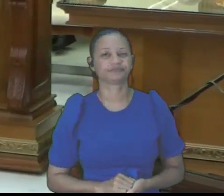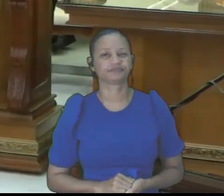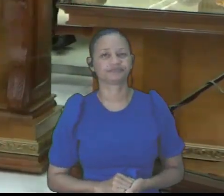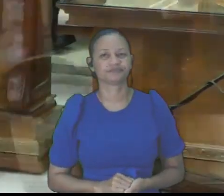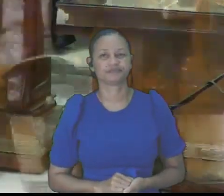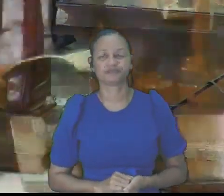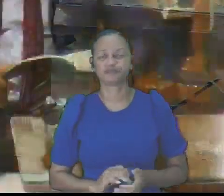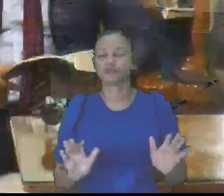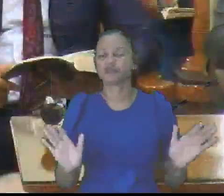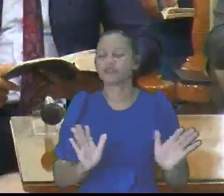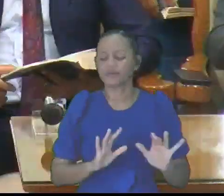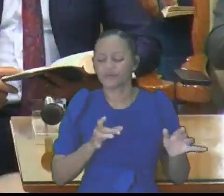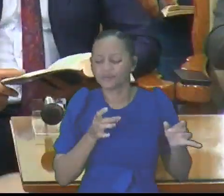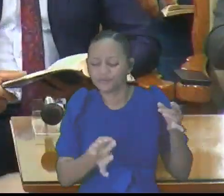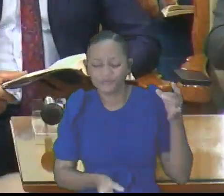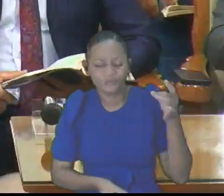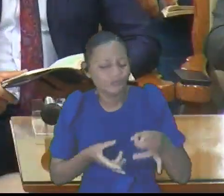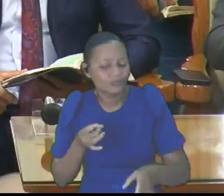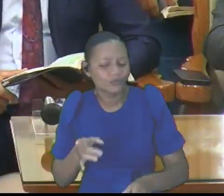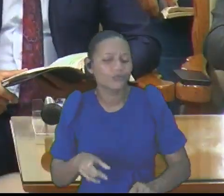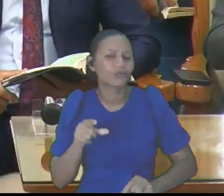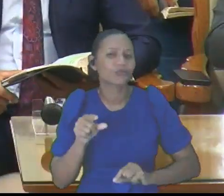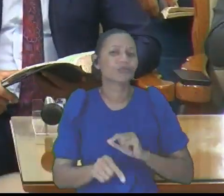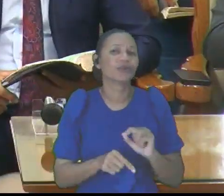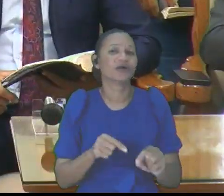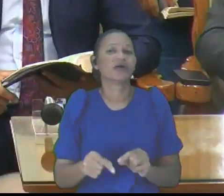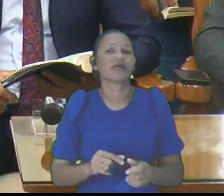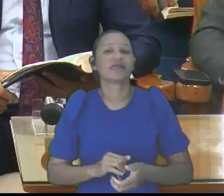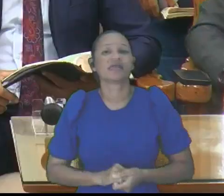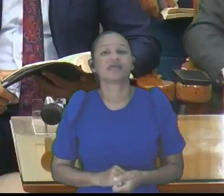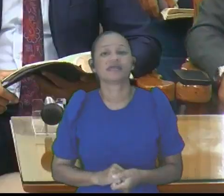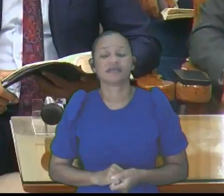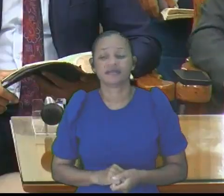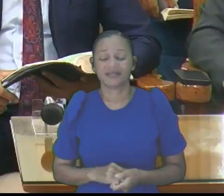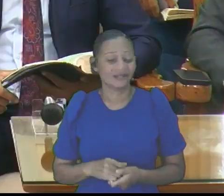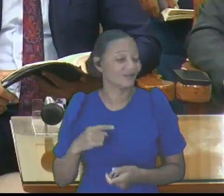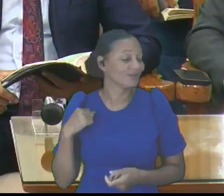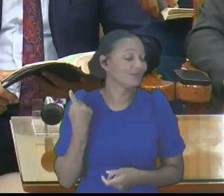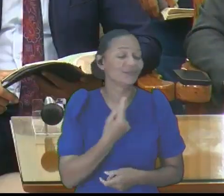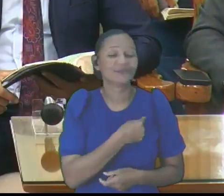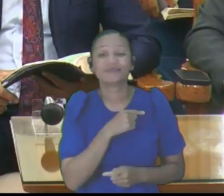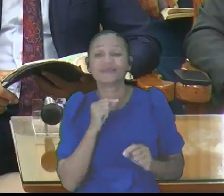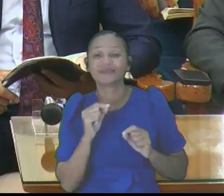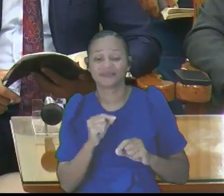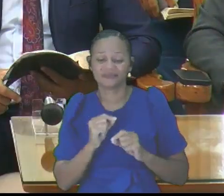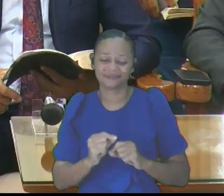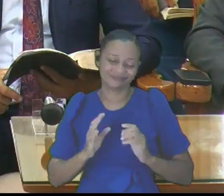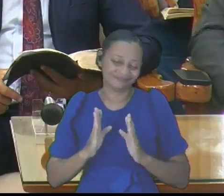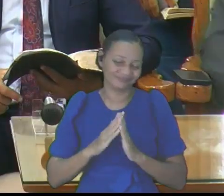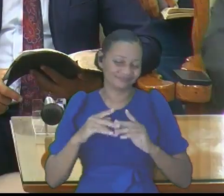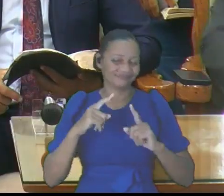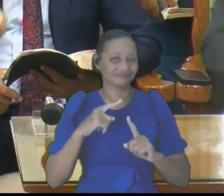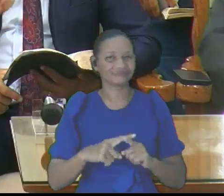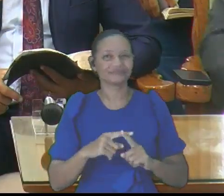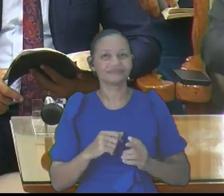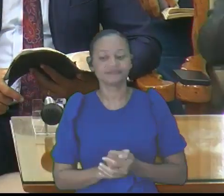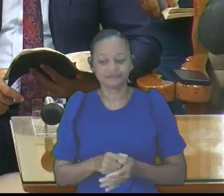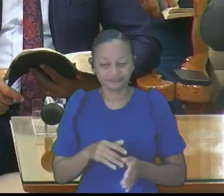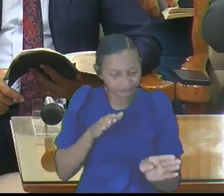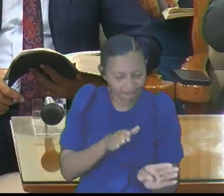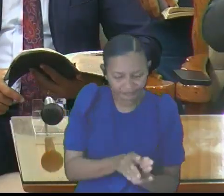Não deixando o que, meus amados irmãos? A nossa o que, irmãos? Congregação. O